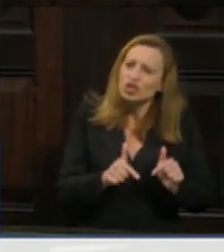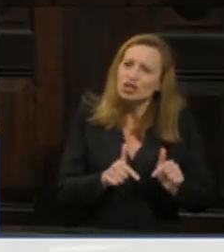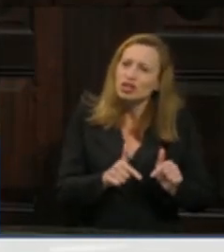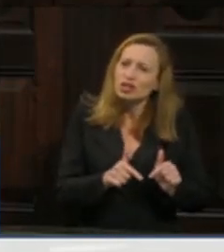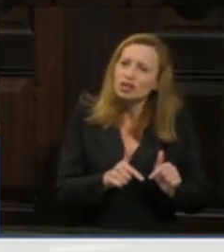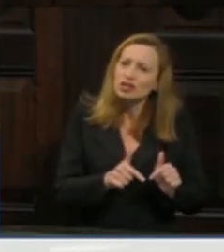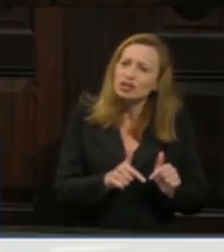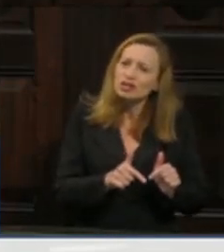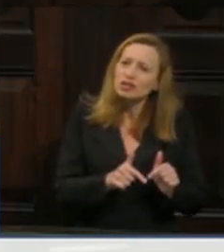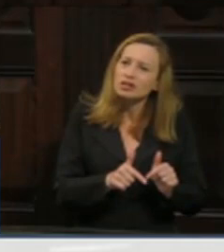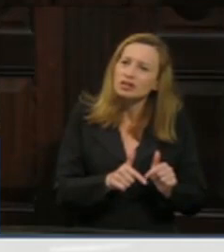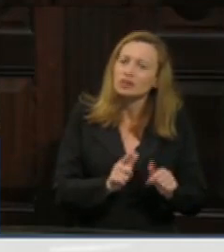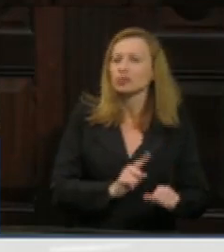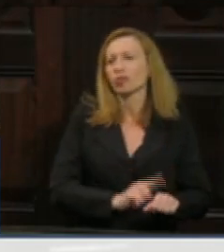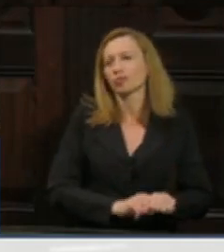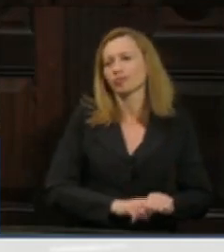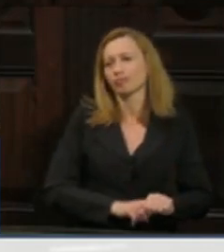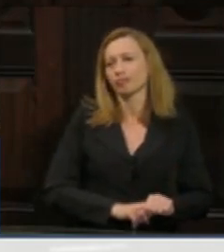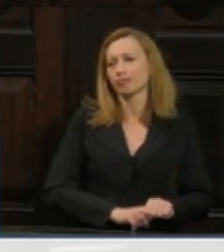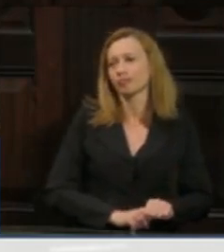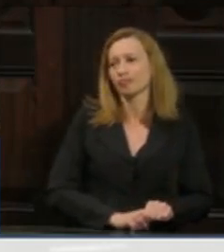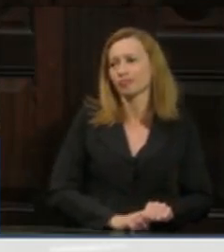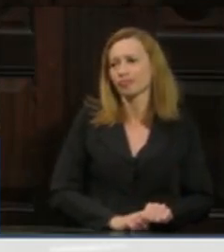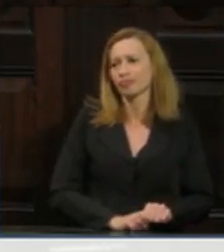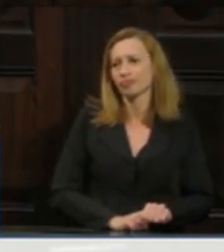perspectiva que eu vou abordar.